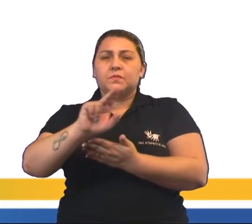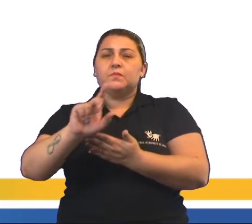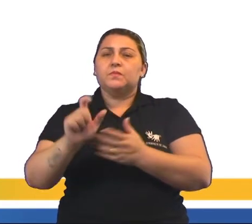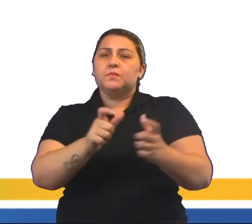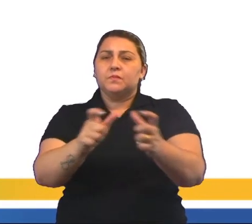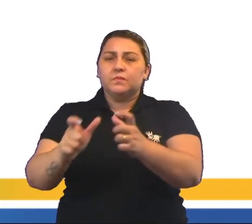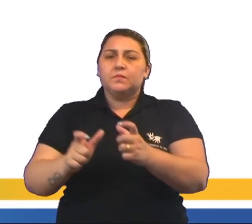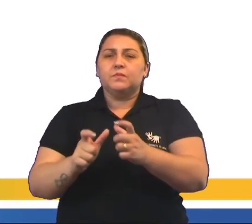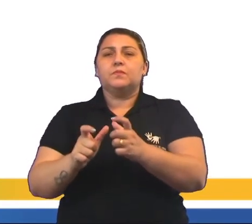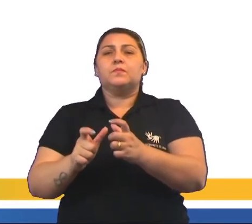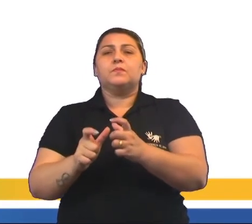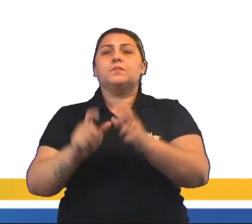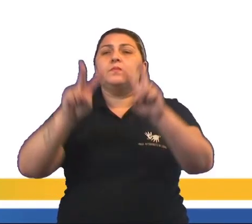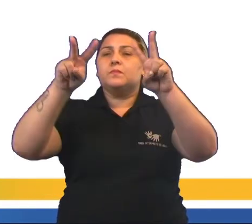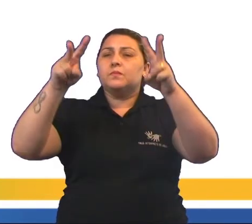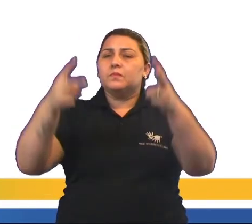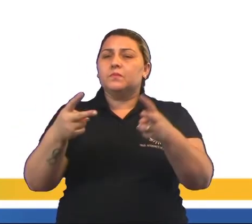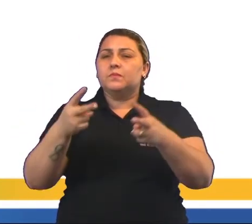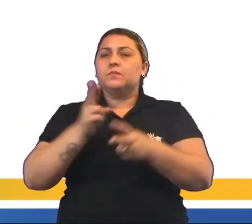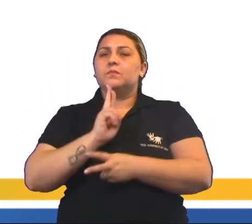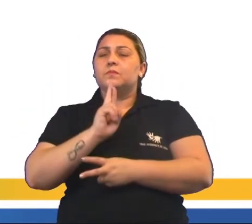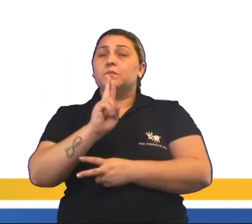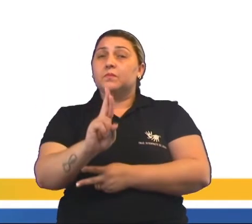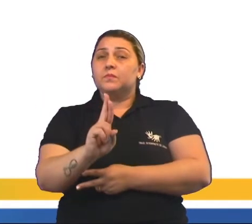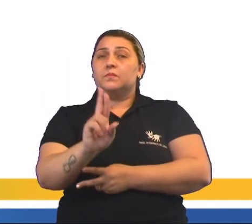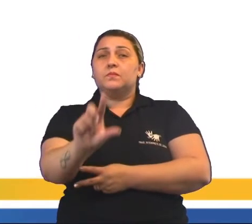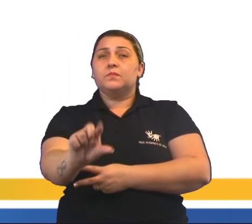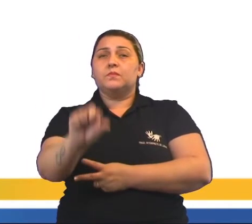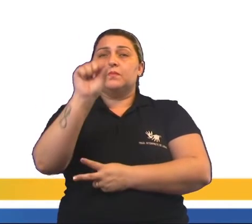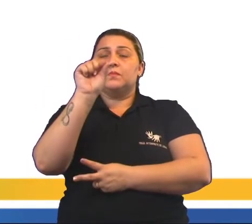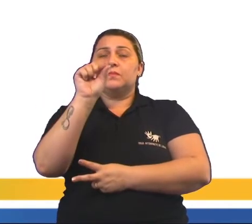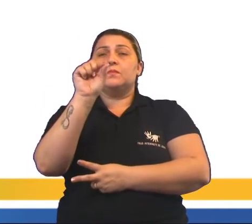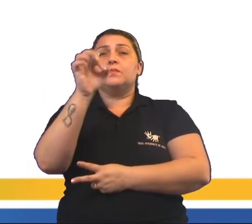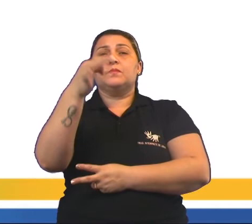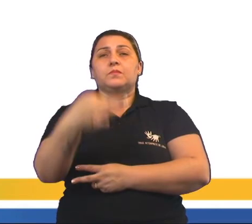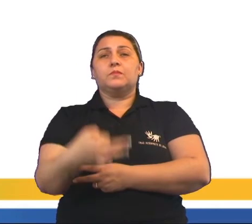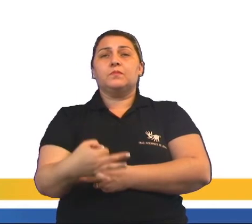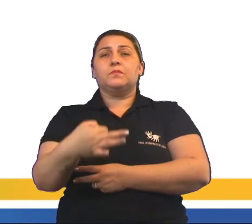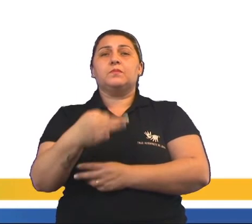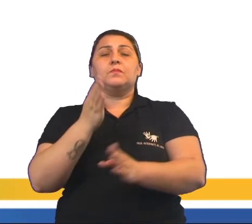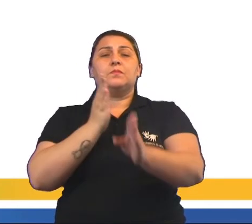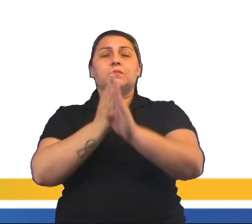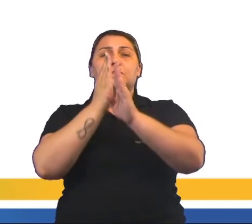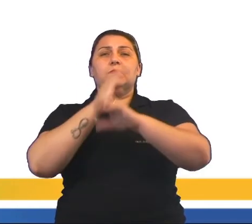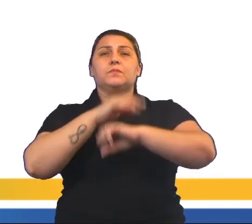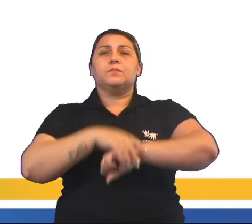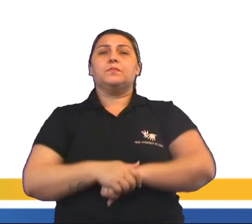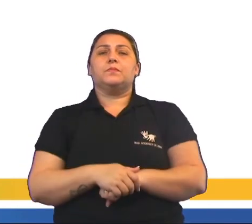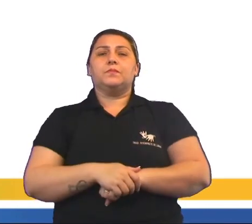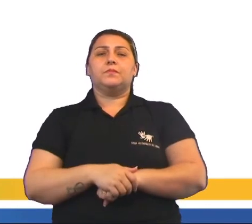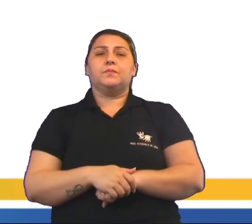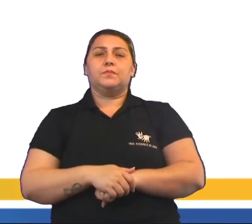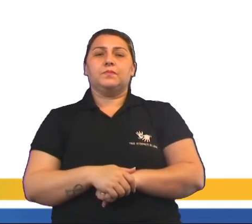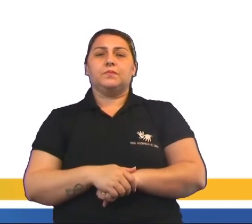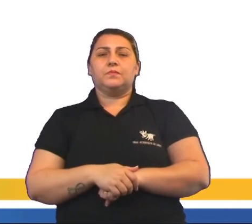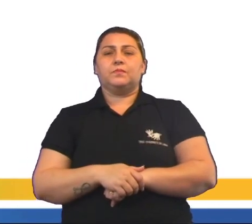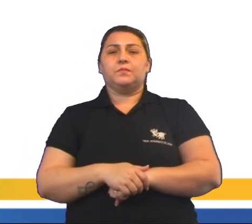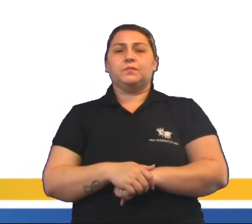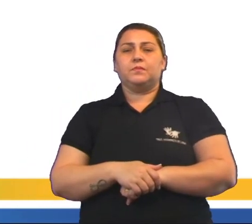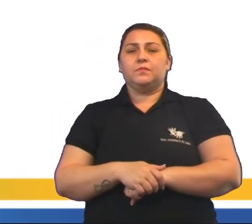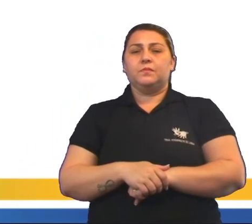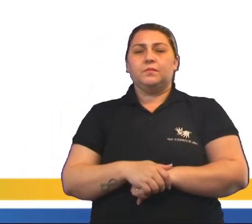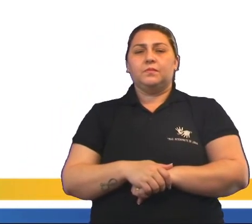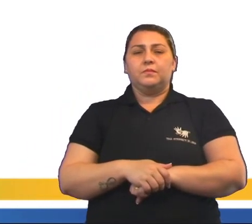diversos aspectos. Sobre esse assunto, assinale, ou seja, identifique qual alternativa